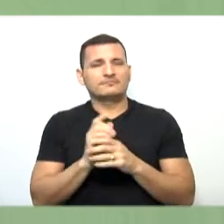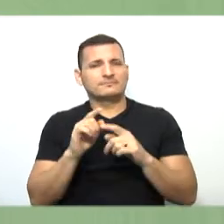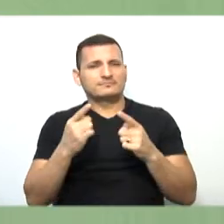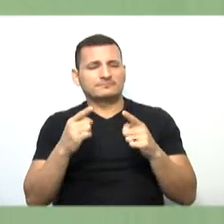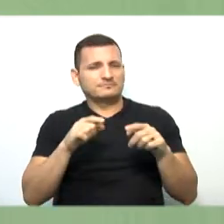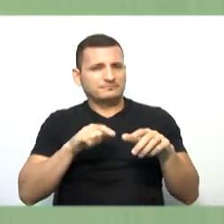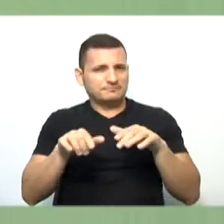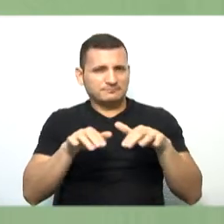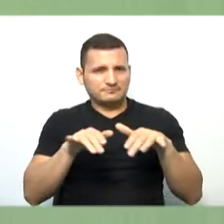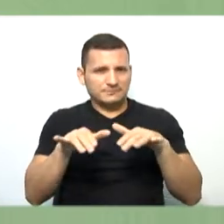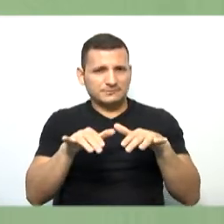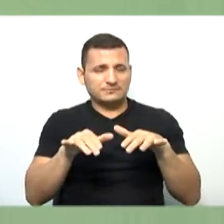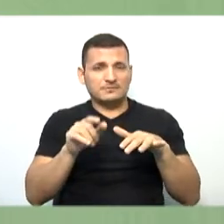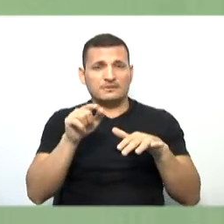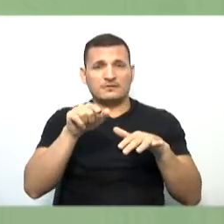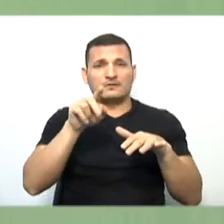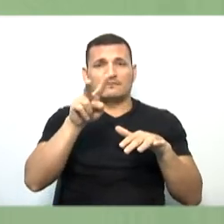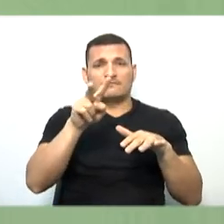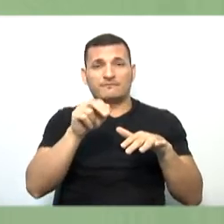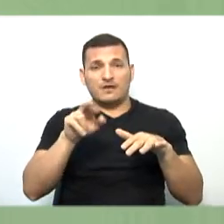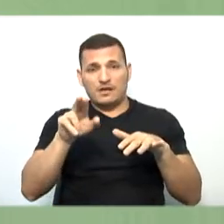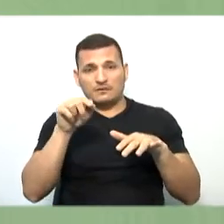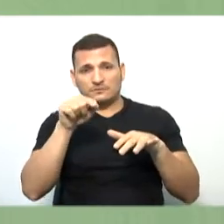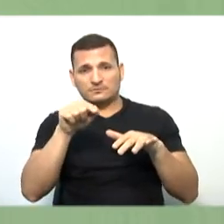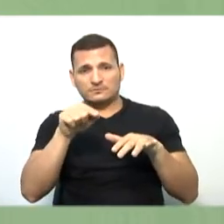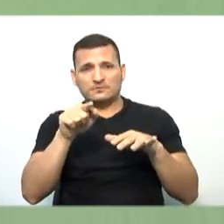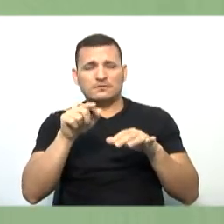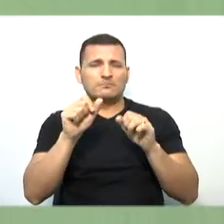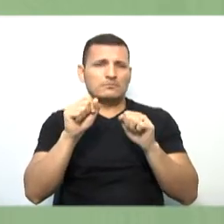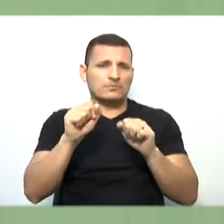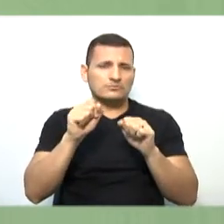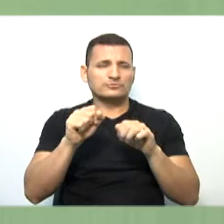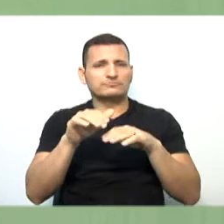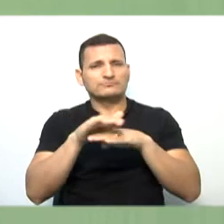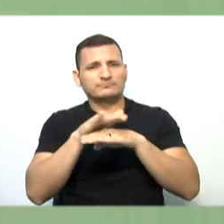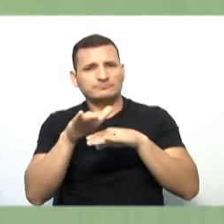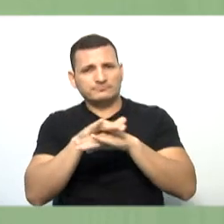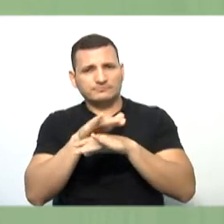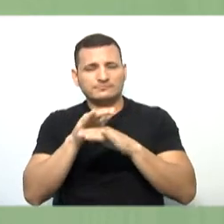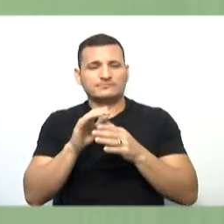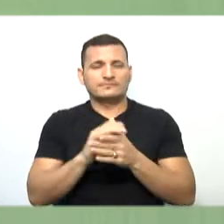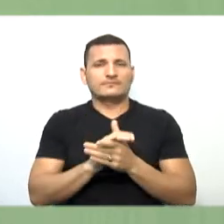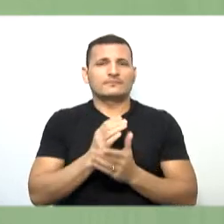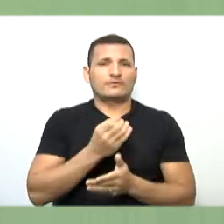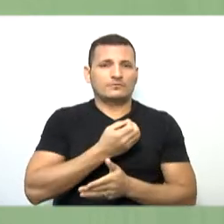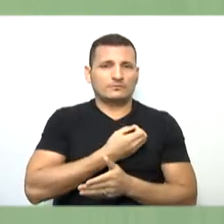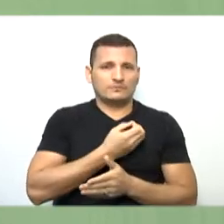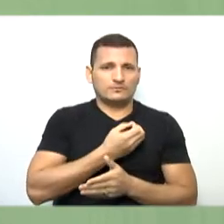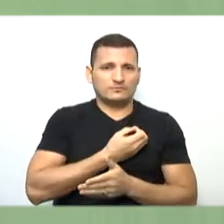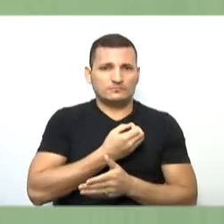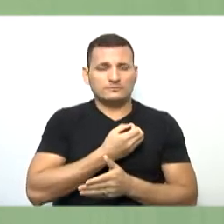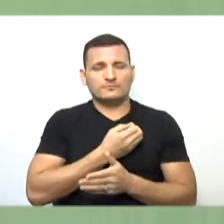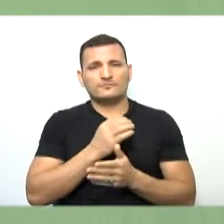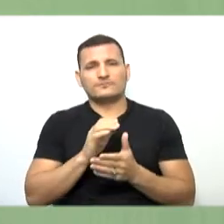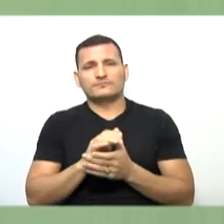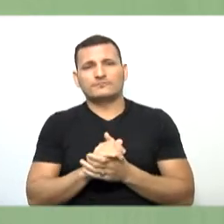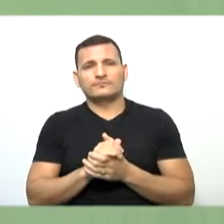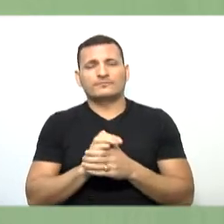em programação, essa variável aqui, ela pode armazenar tanto número,